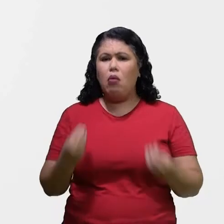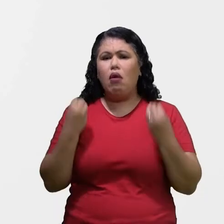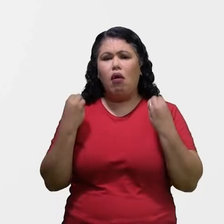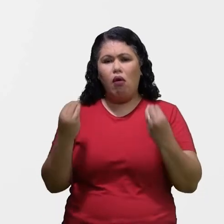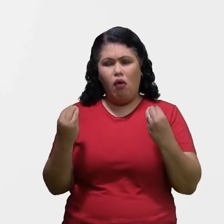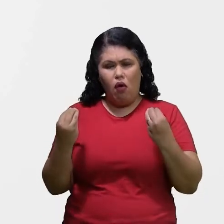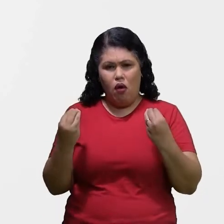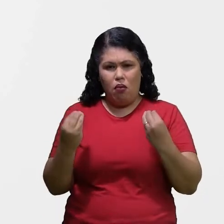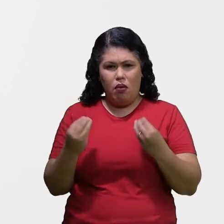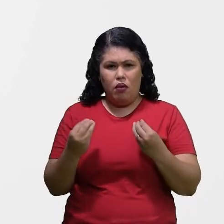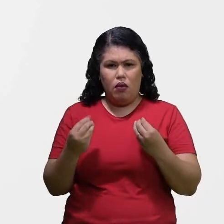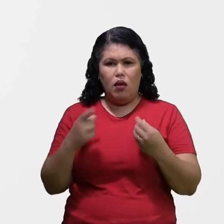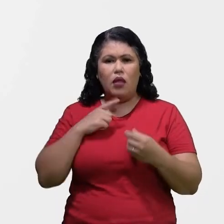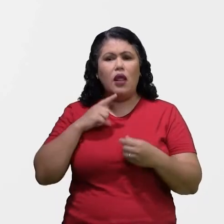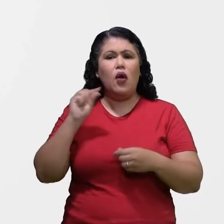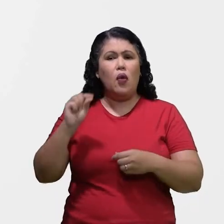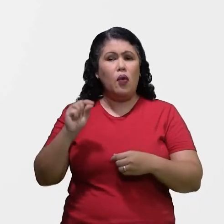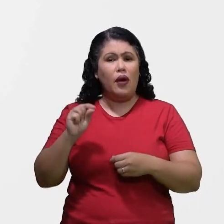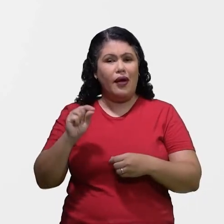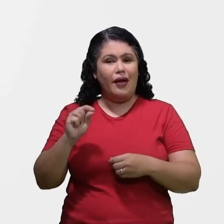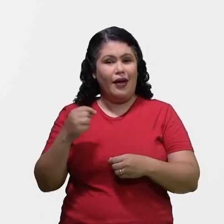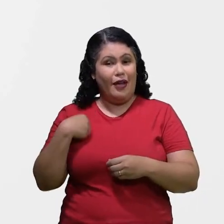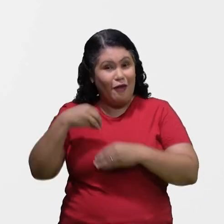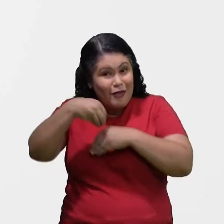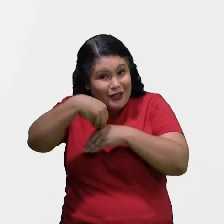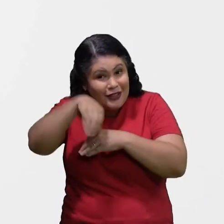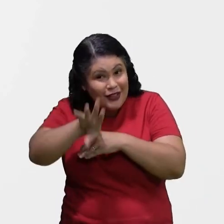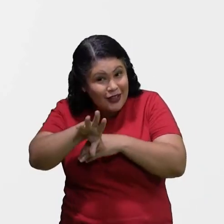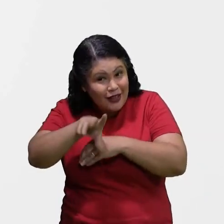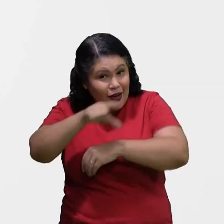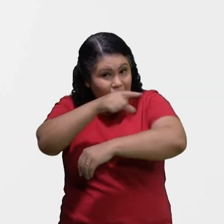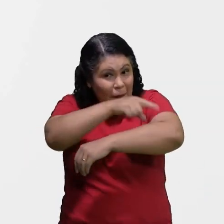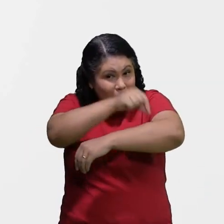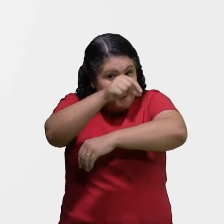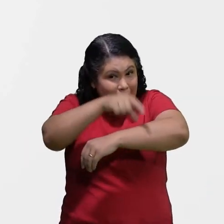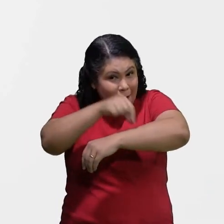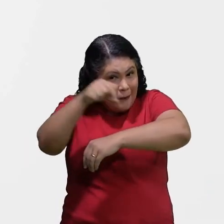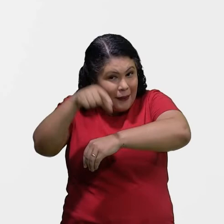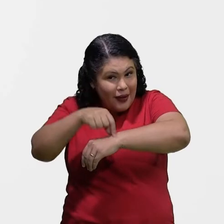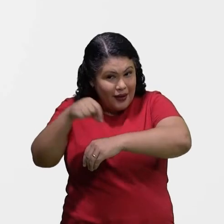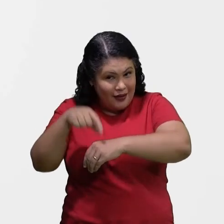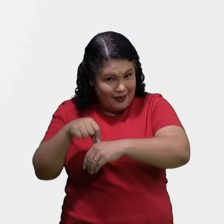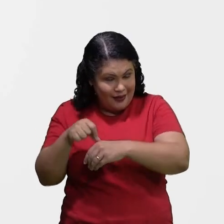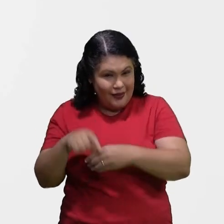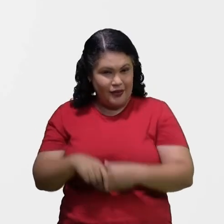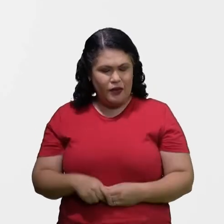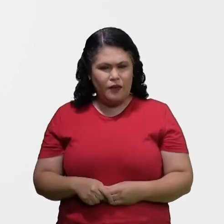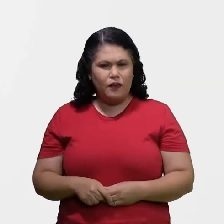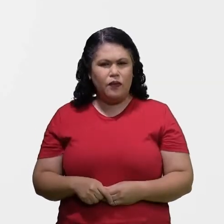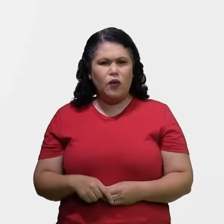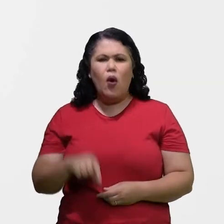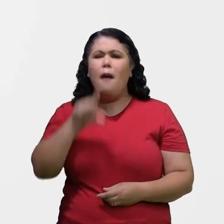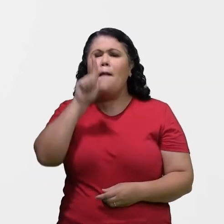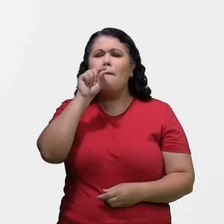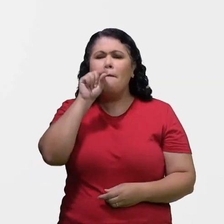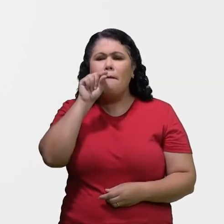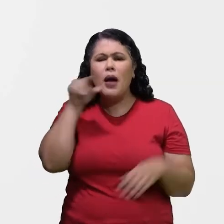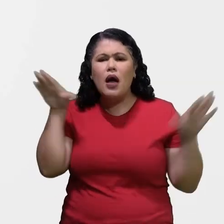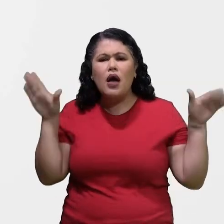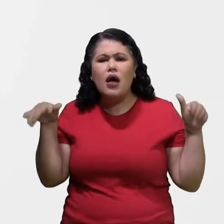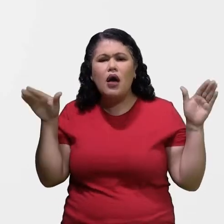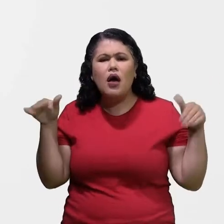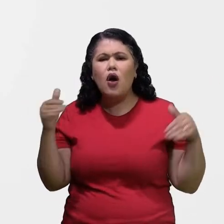que reveste os pássaros? Vou dar uma dica. Os pássaros são revestidos por penas. Quais são os alimentos do pássaro? Como é que